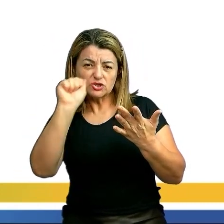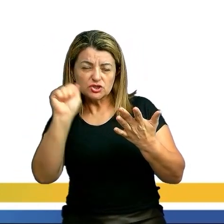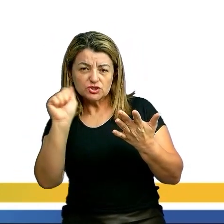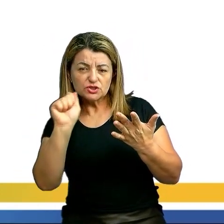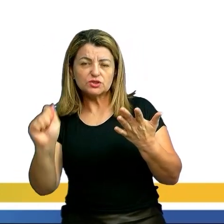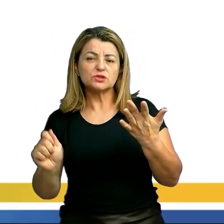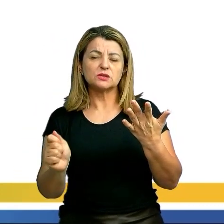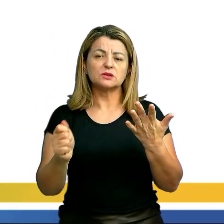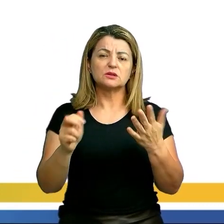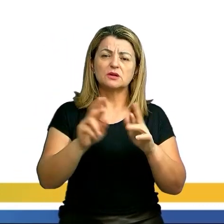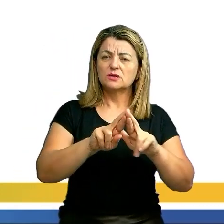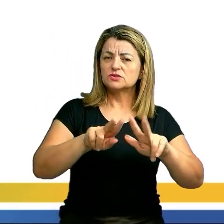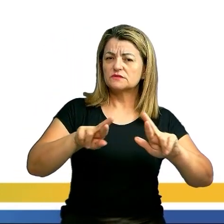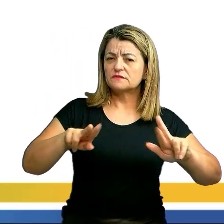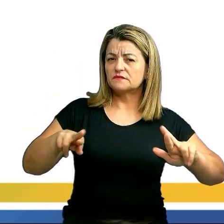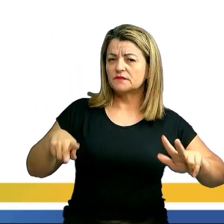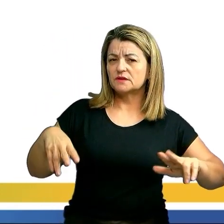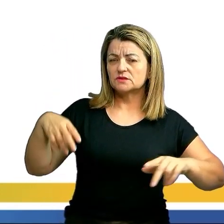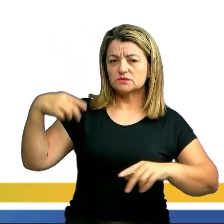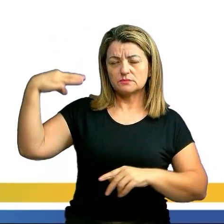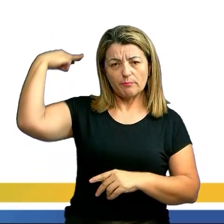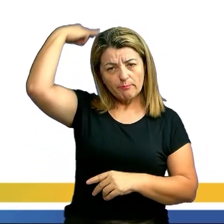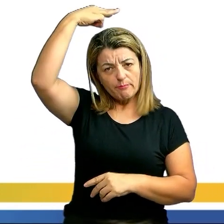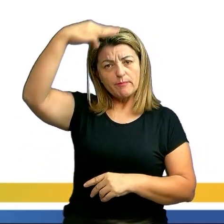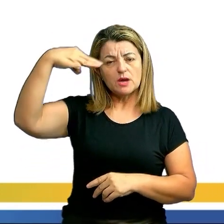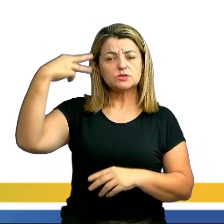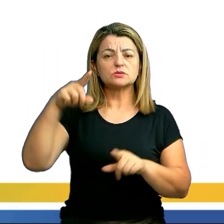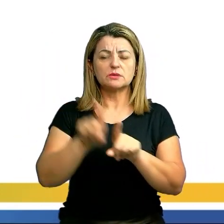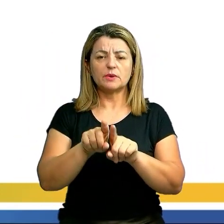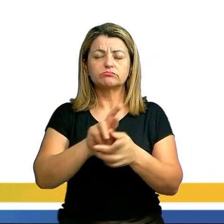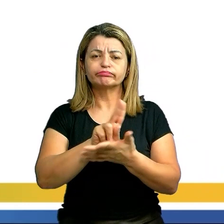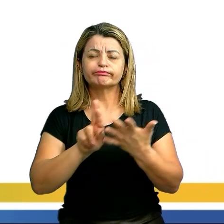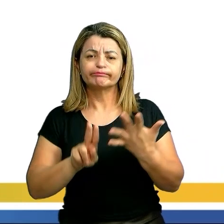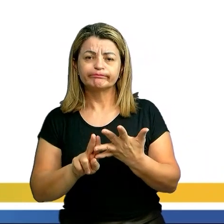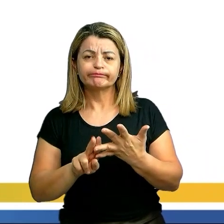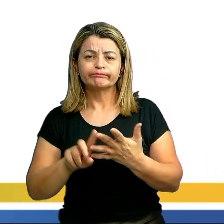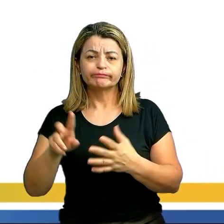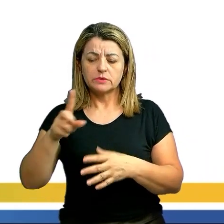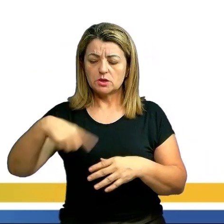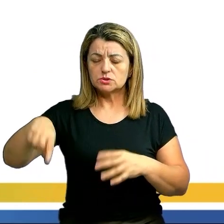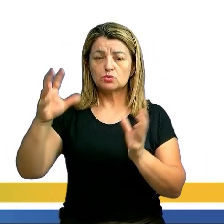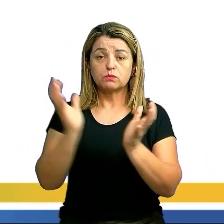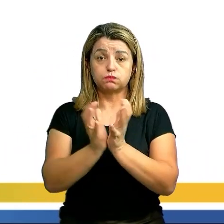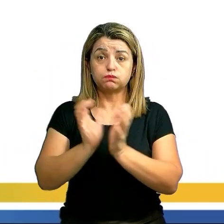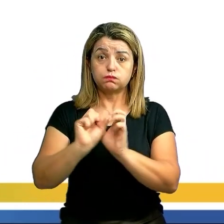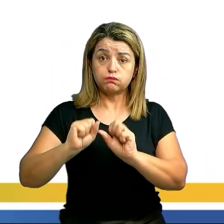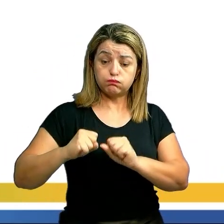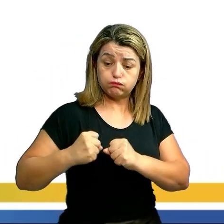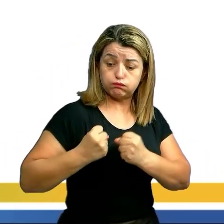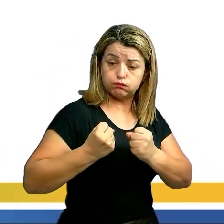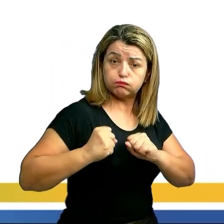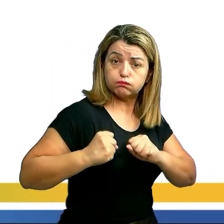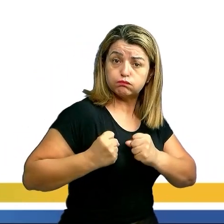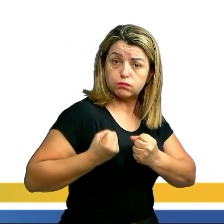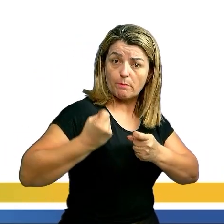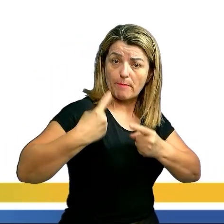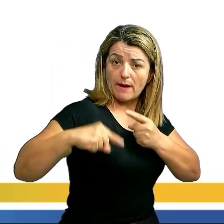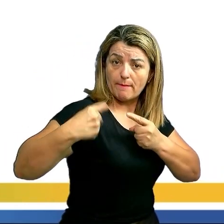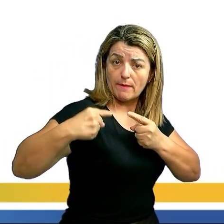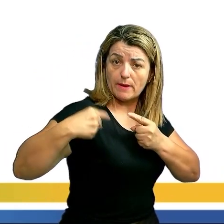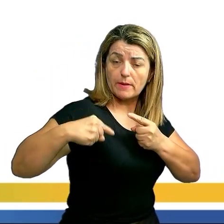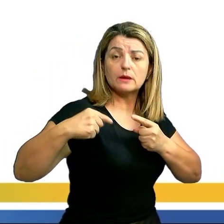do Sul, Indonésia, México e Turquia. Esse grupo de países vem ganhando força nos fóruns internacionais de decisão e